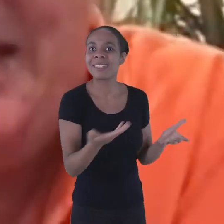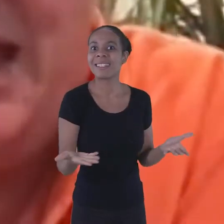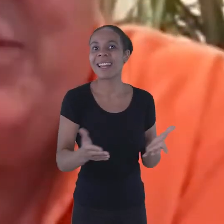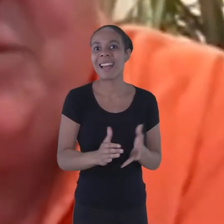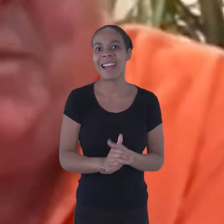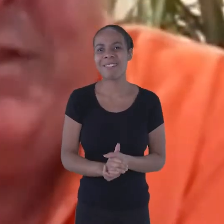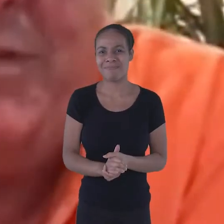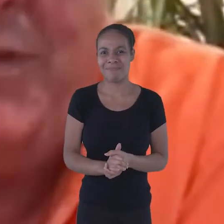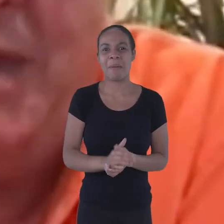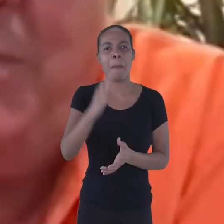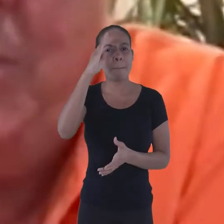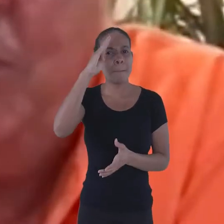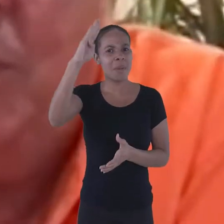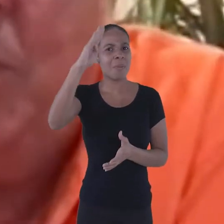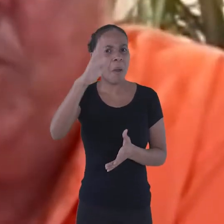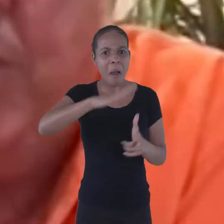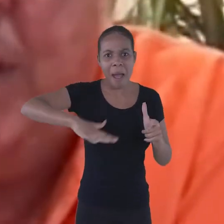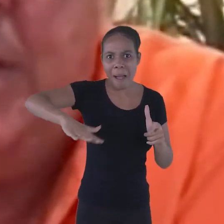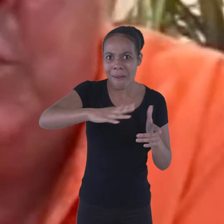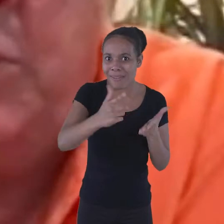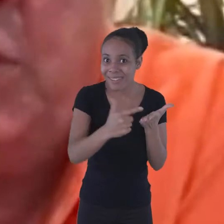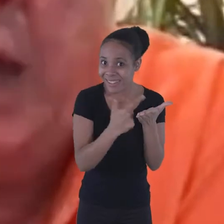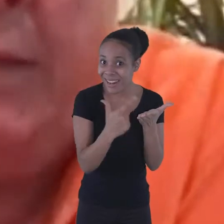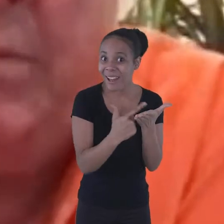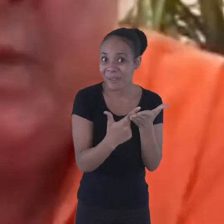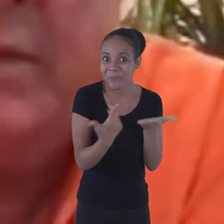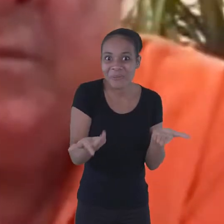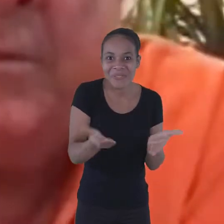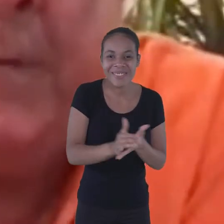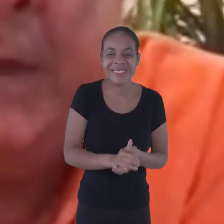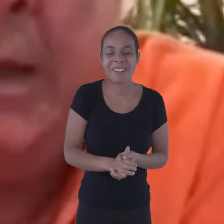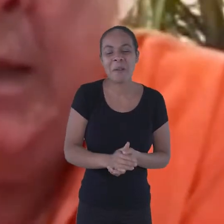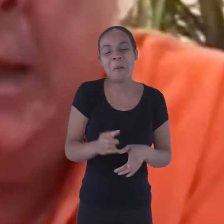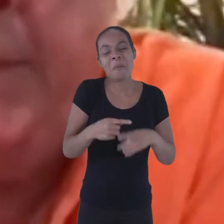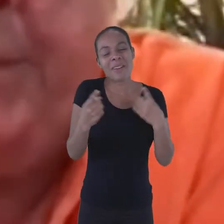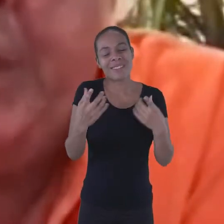principalmente na literatura, mas fiquei muito, muito feliz, muito honrado mesmo.